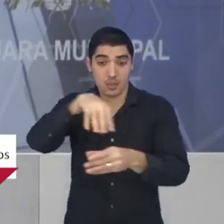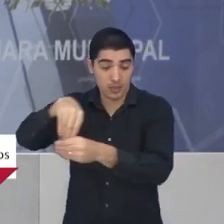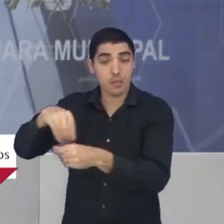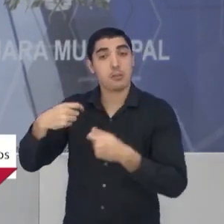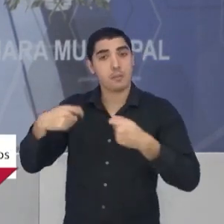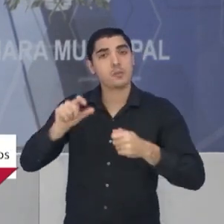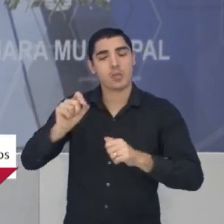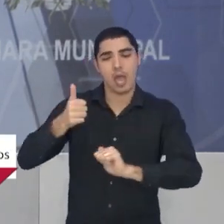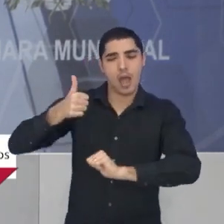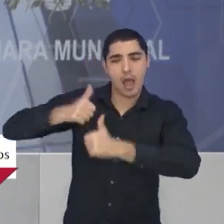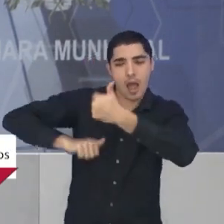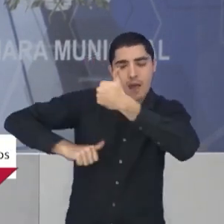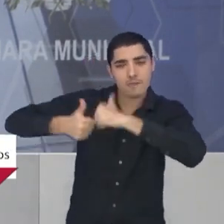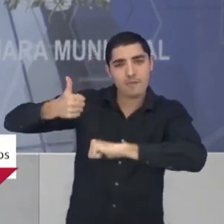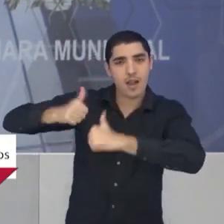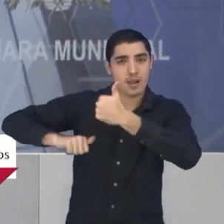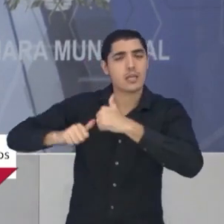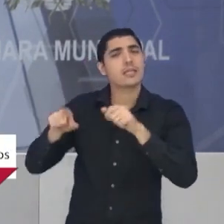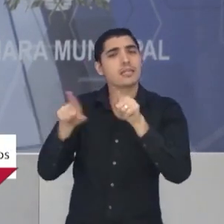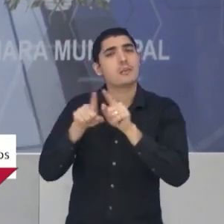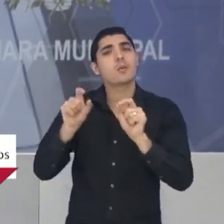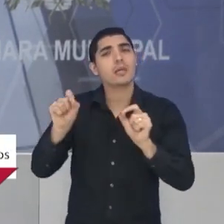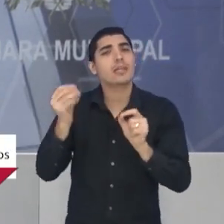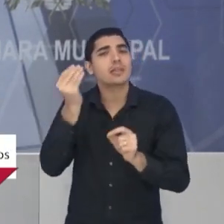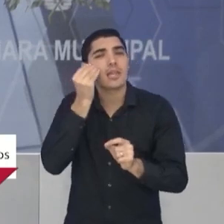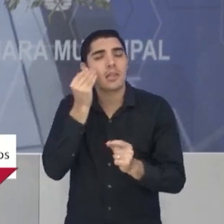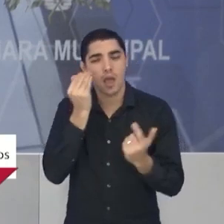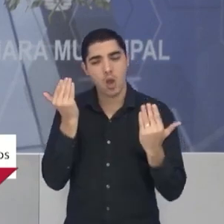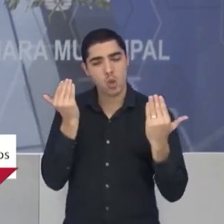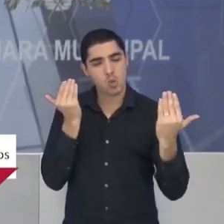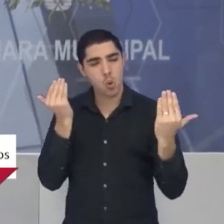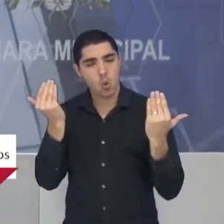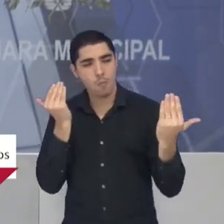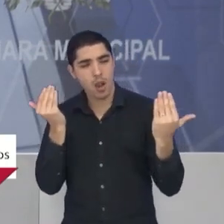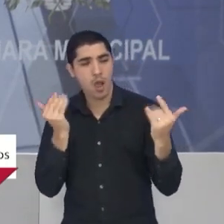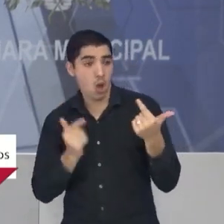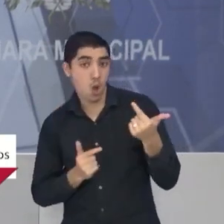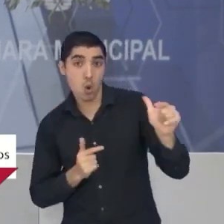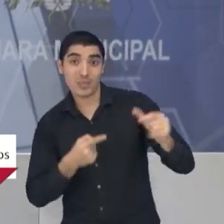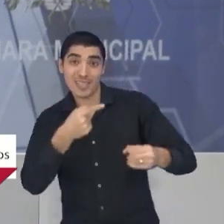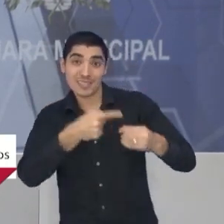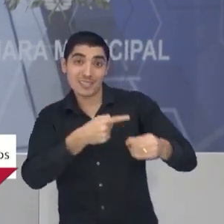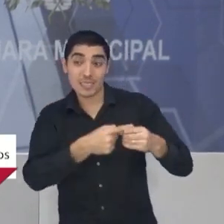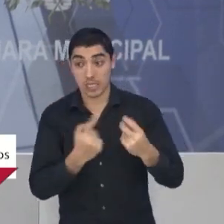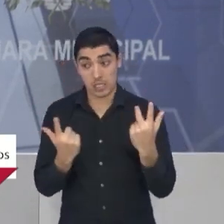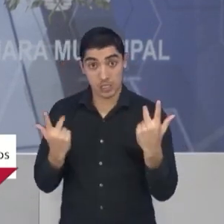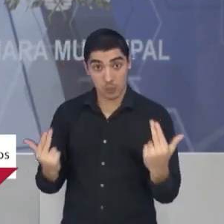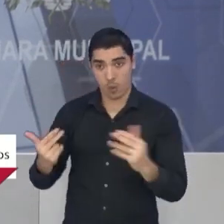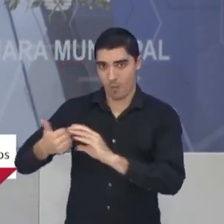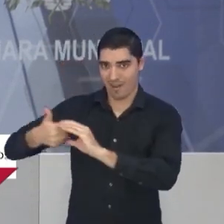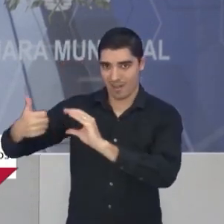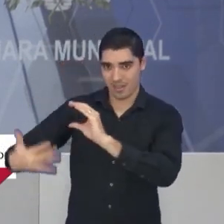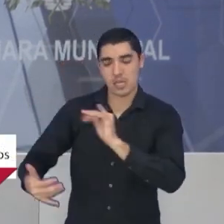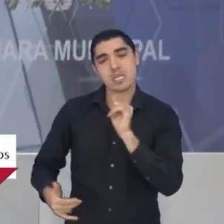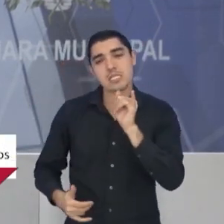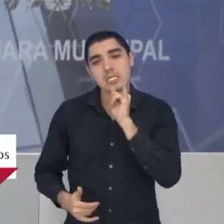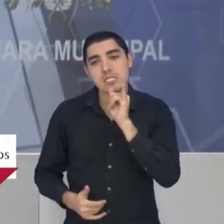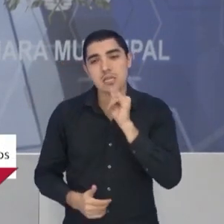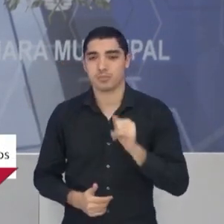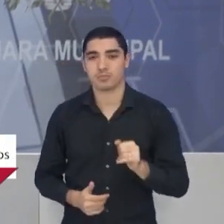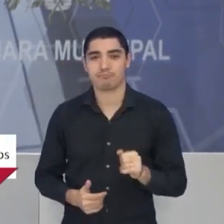possibilidade de comparação com municípios que tenham as mesmas características você não vai